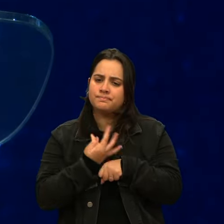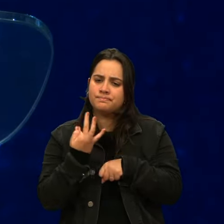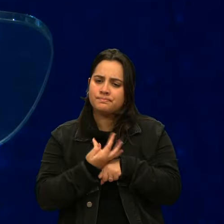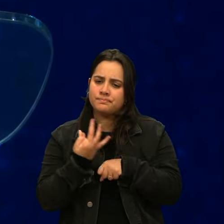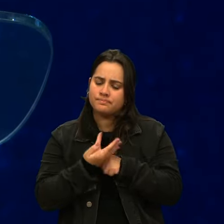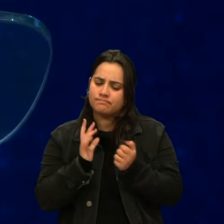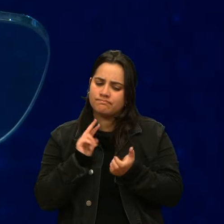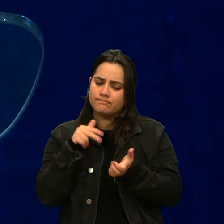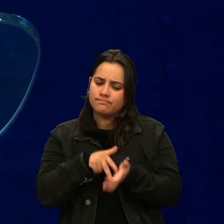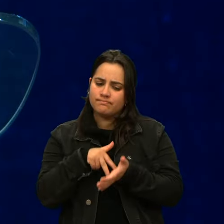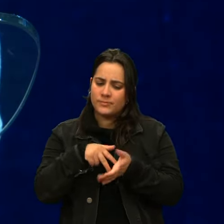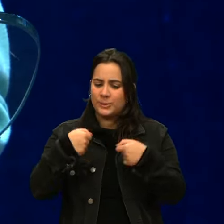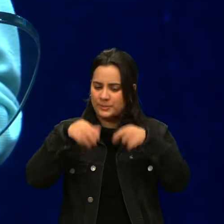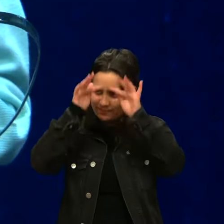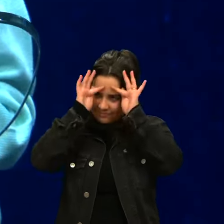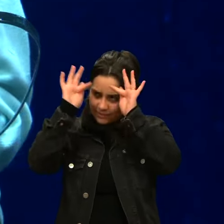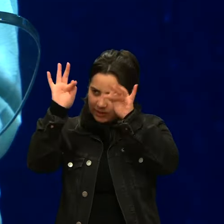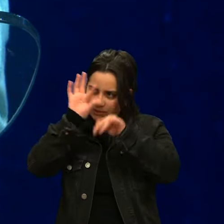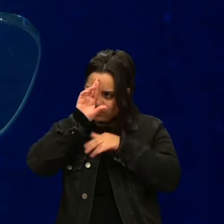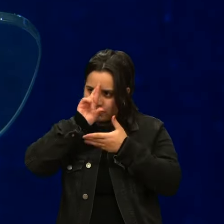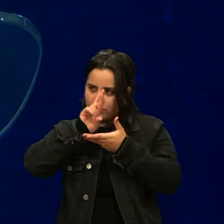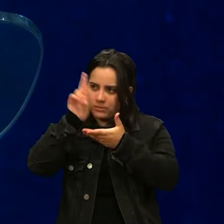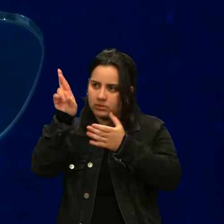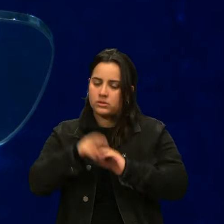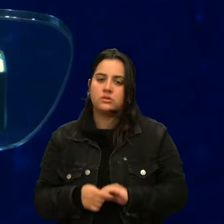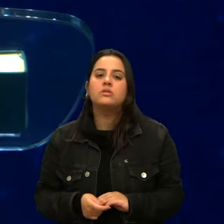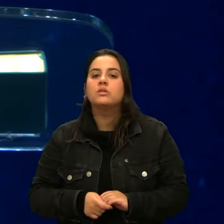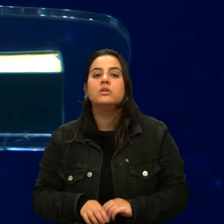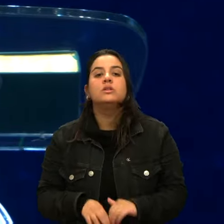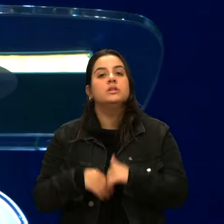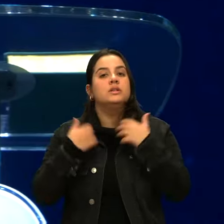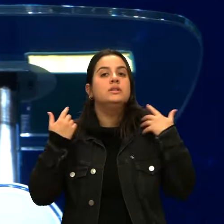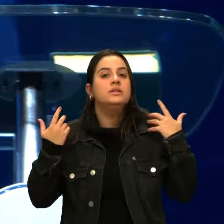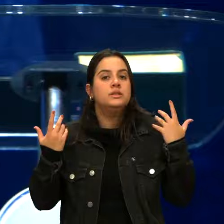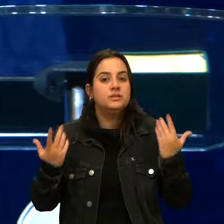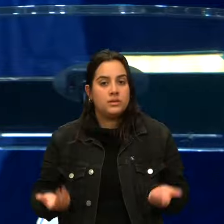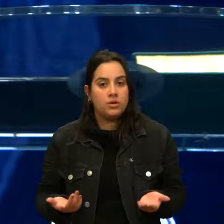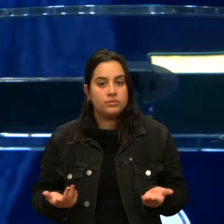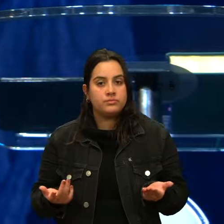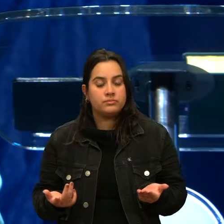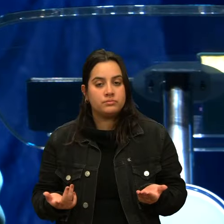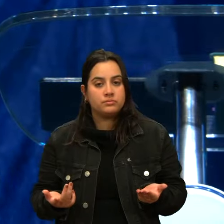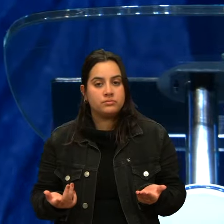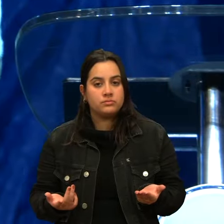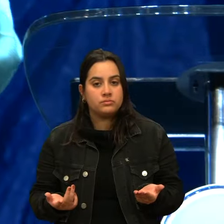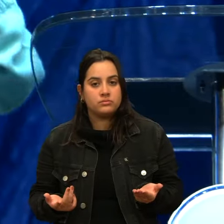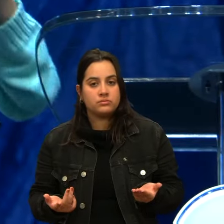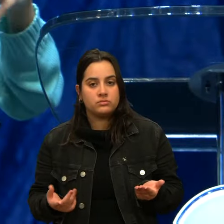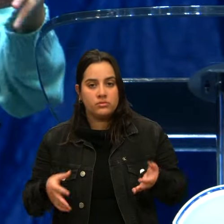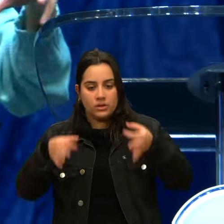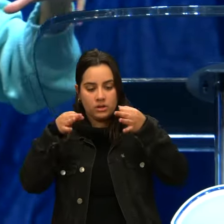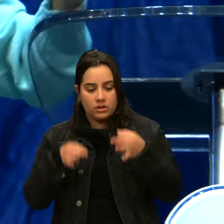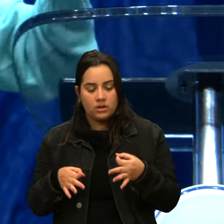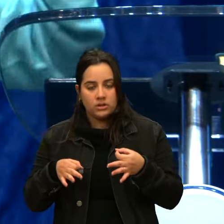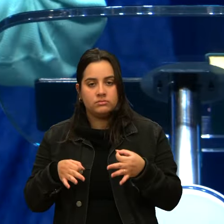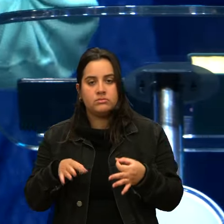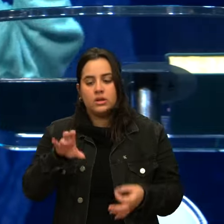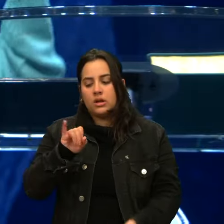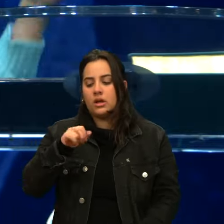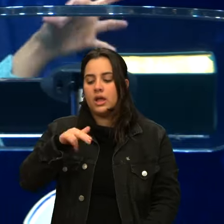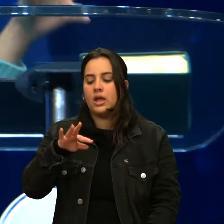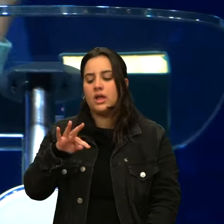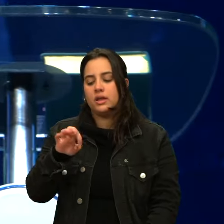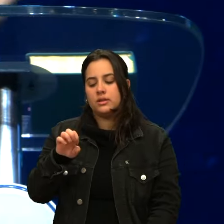ser fiéis ao Senhor. Então, integridade, voltando a gente lembrar o que é integridade, é